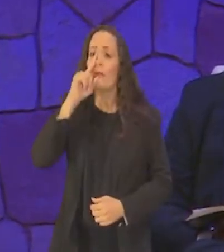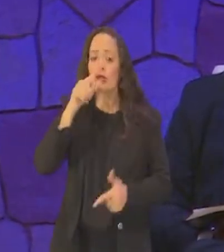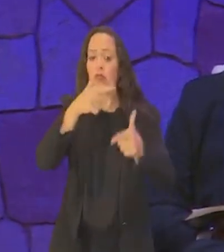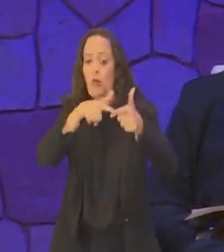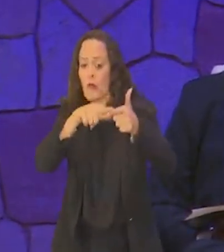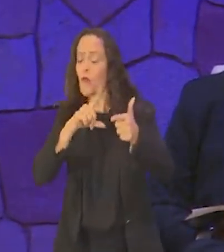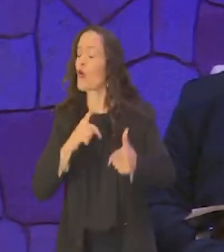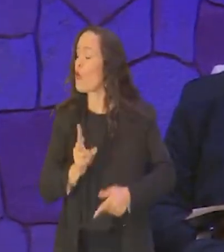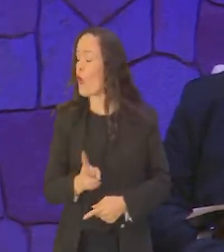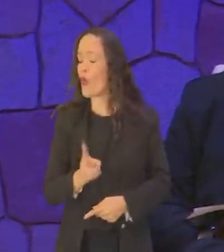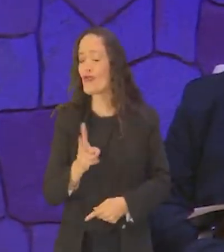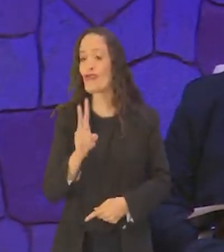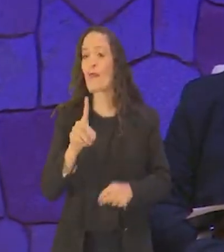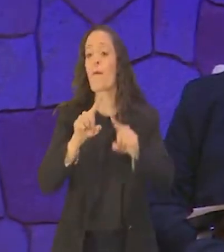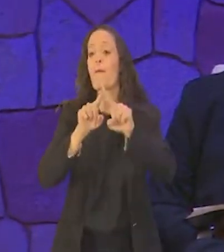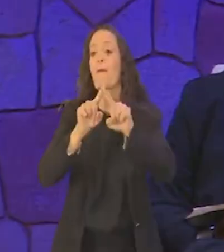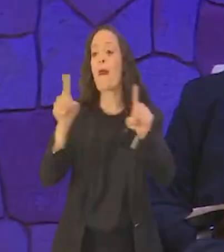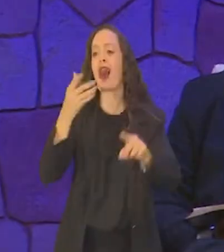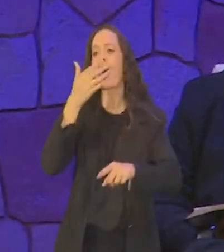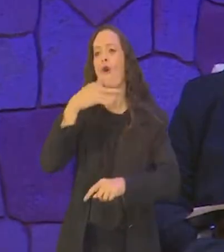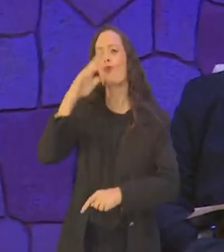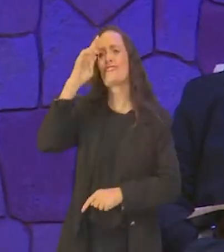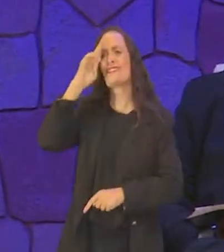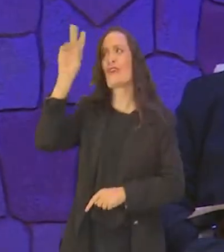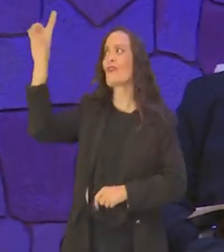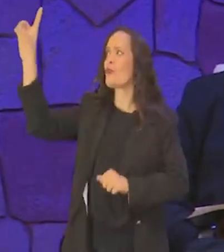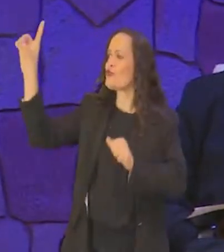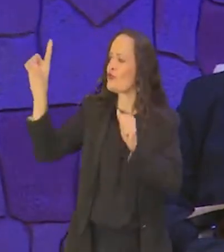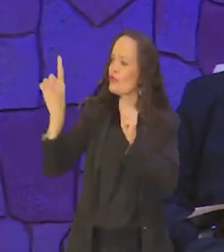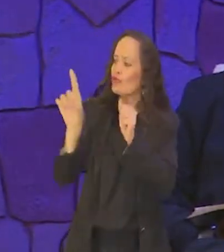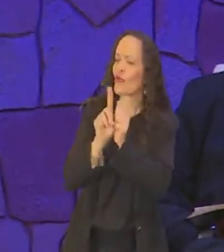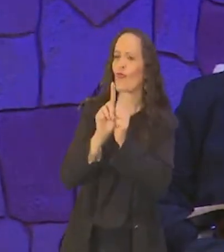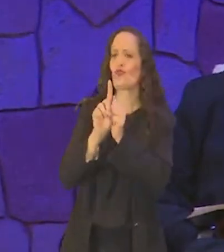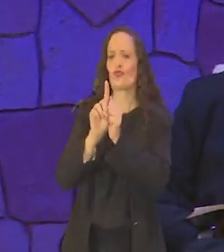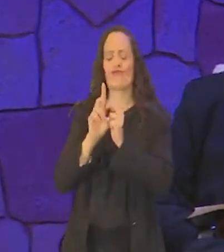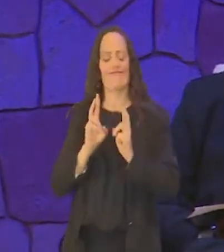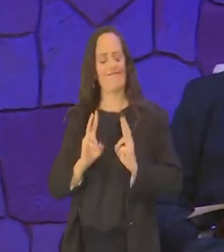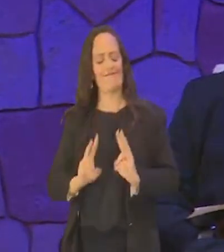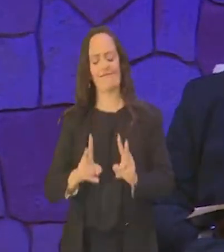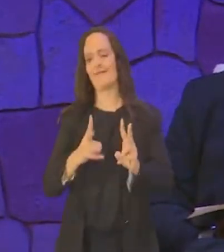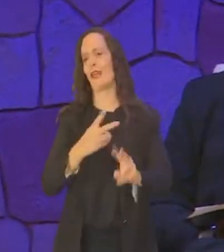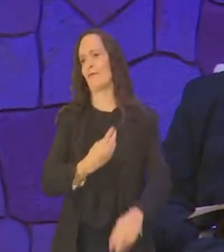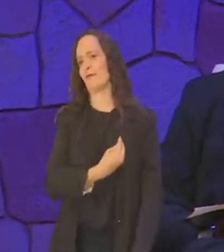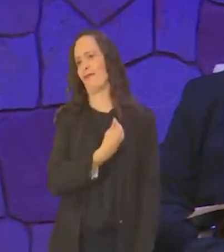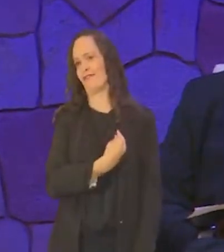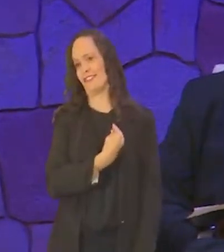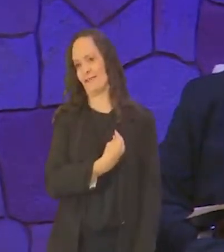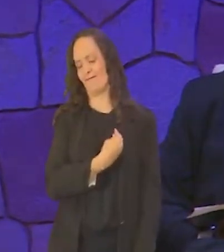maior: o seu Senhor, o seu pastor está presente em sua vida.